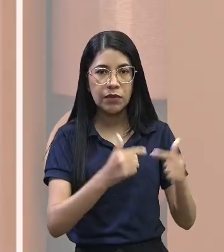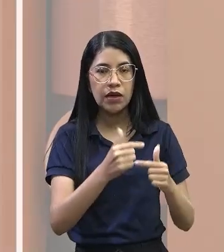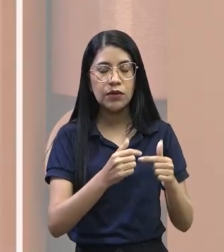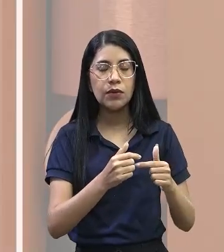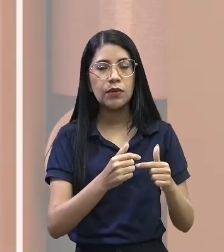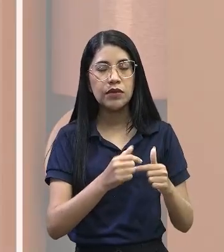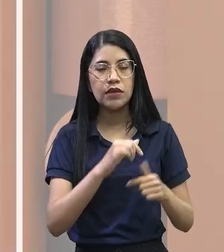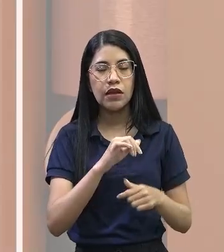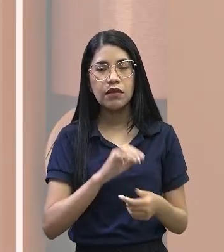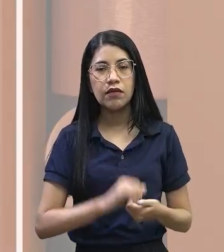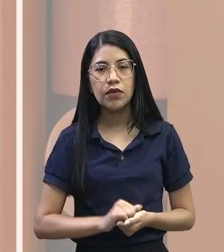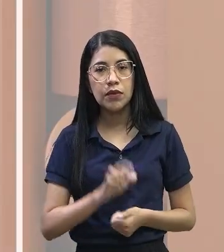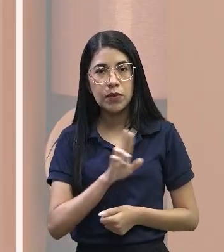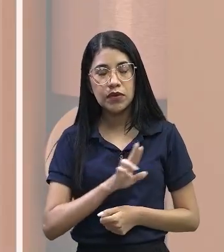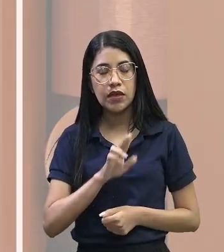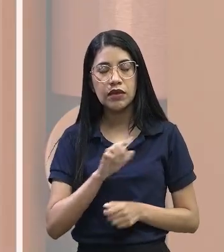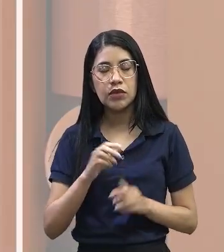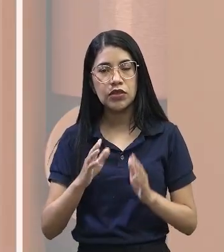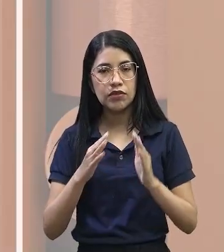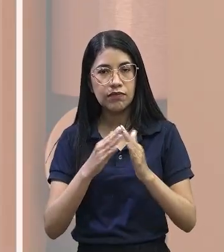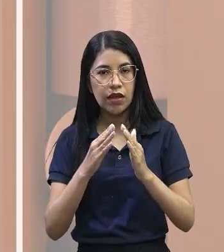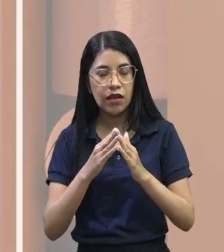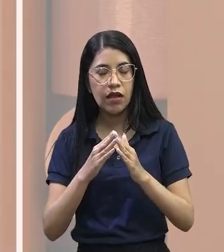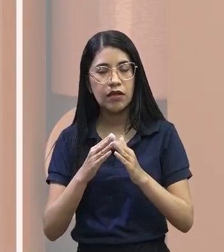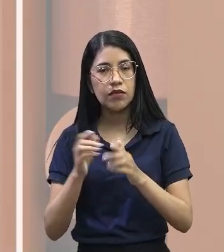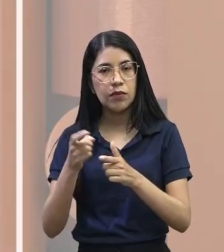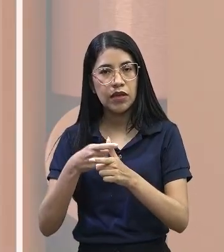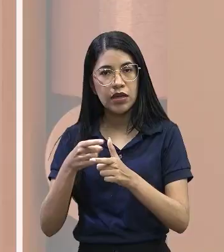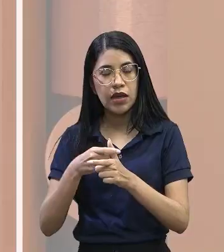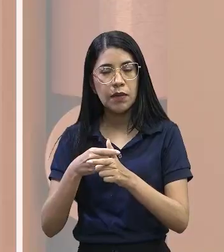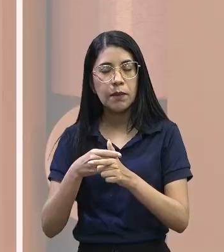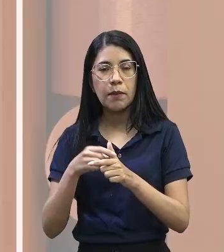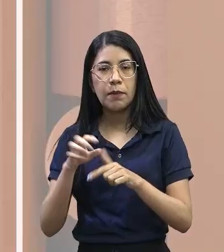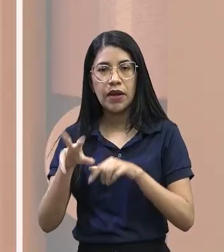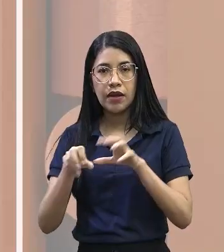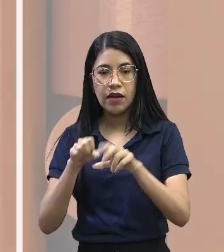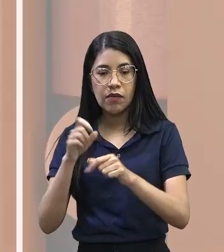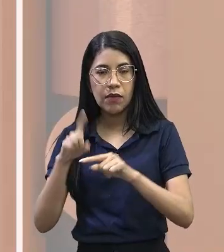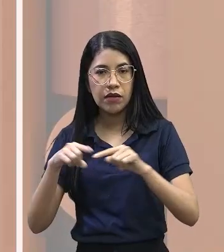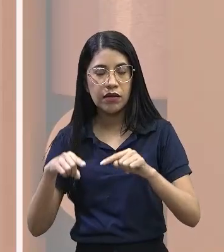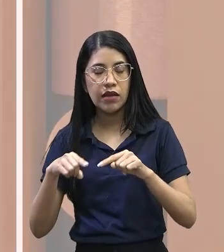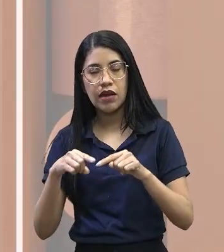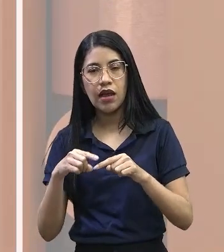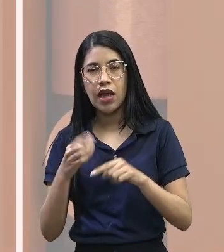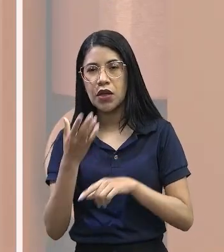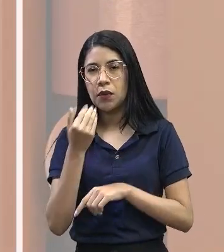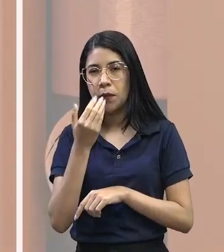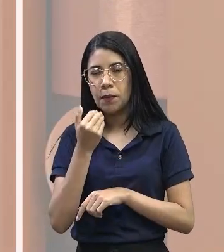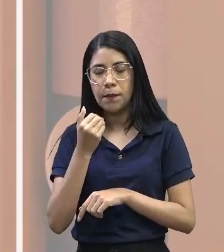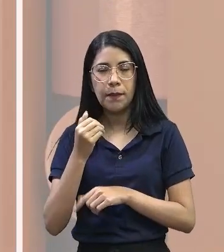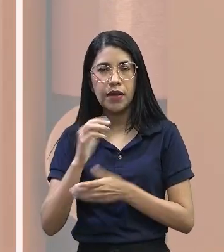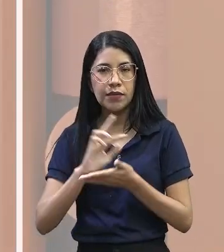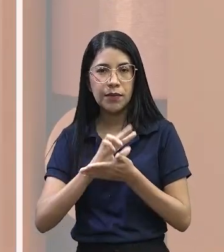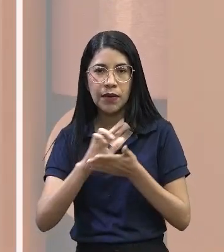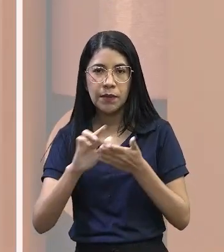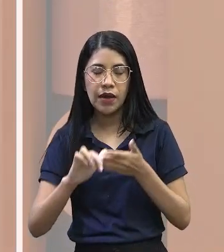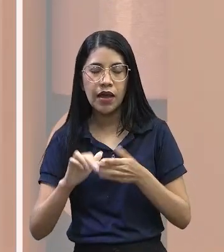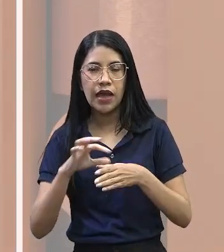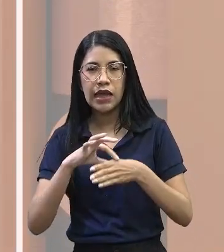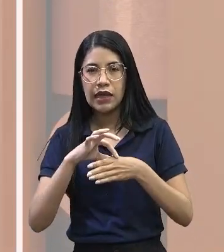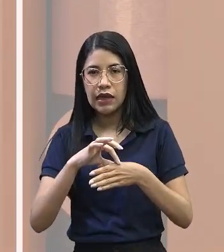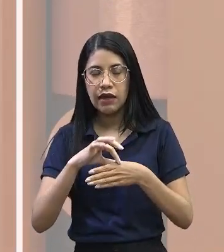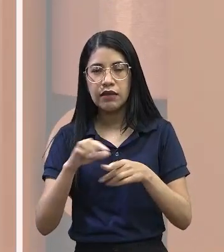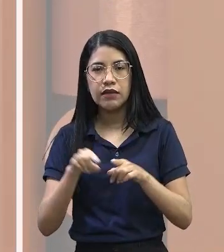chegava no barracão, pegava o que ele precisava para consumir, uma conserva aqui, um pedaço de carne aqui,